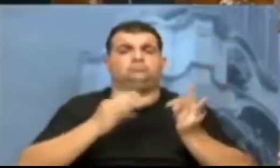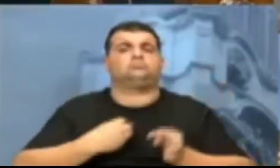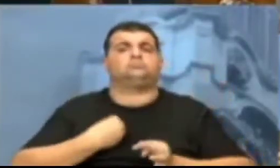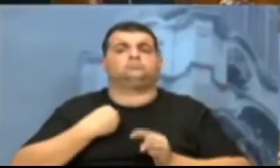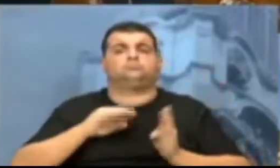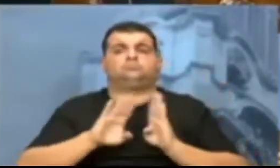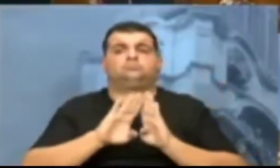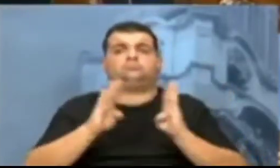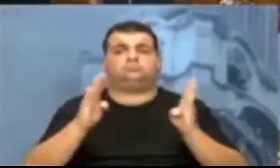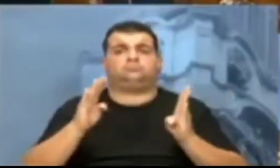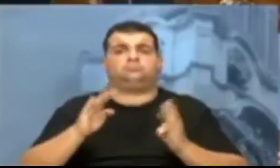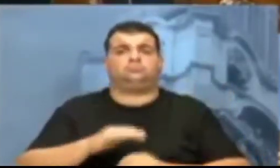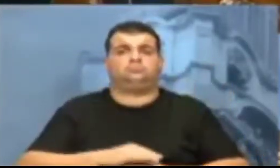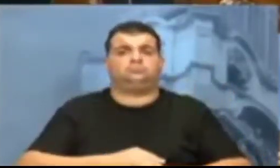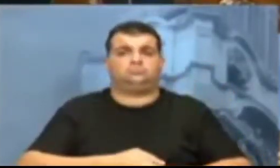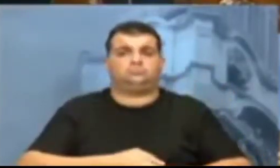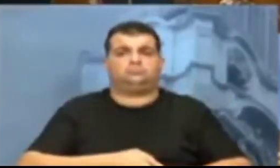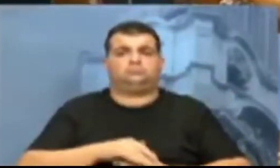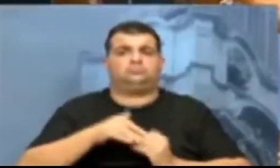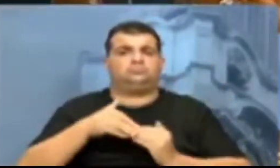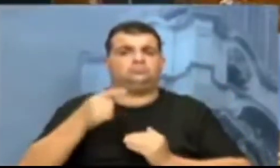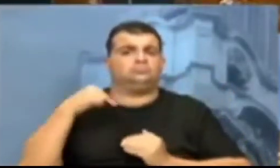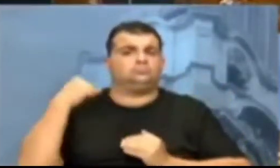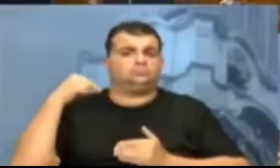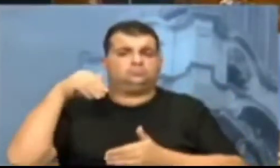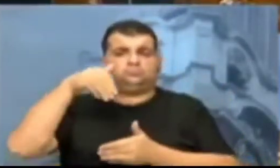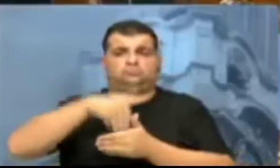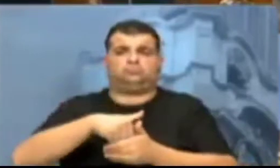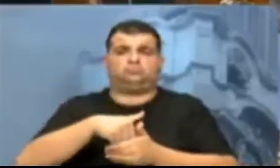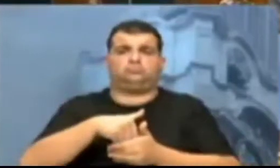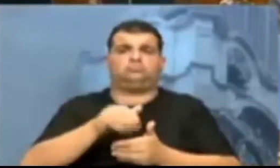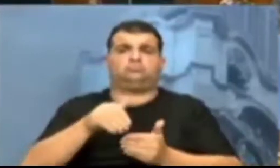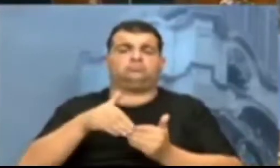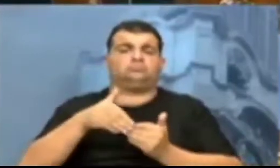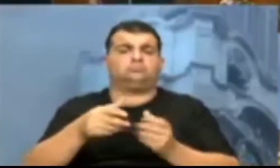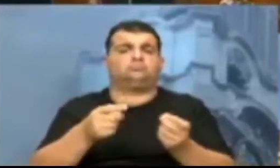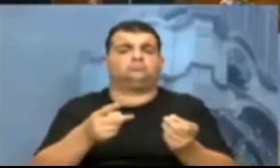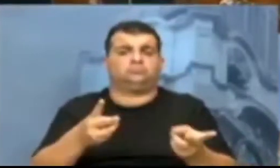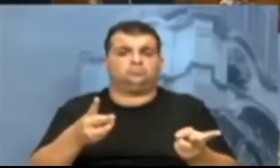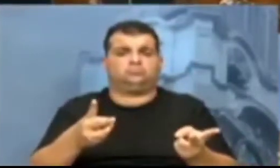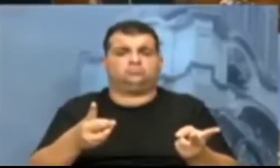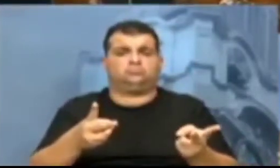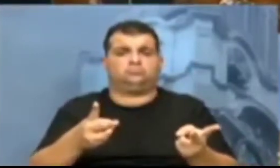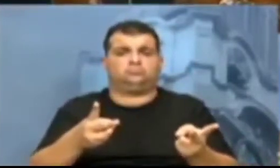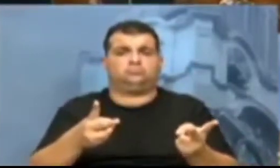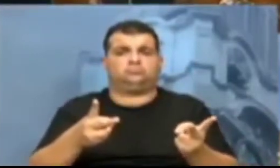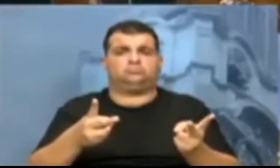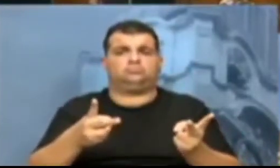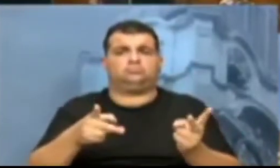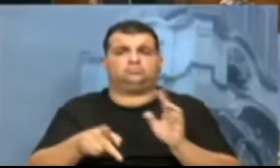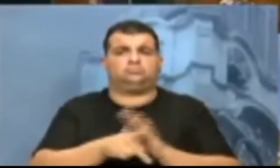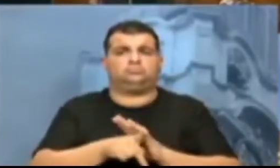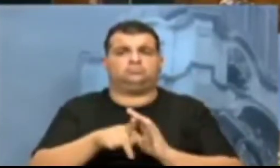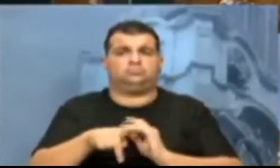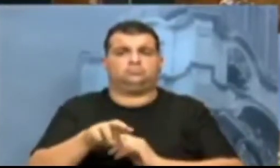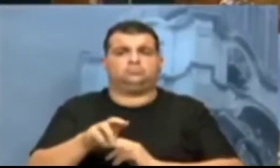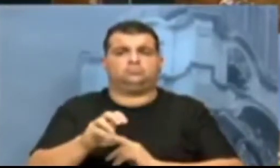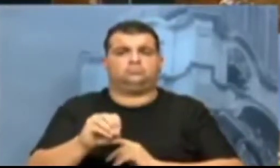aberto a partir da última votação que fizemos aqui, que é o início da privatização da Procempa.